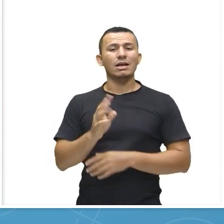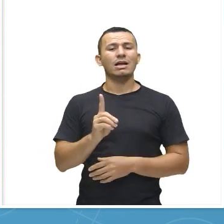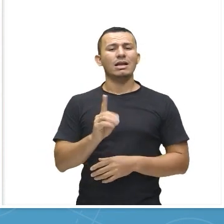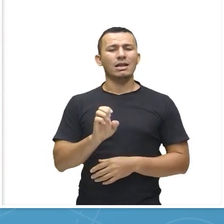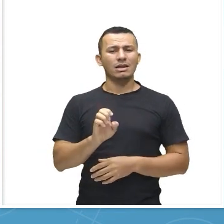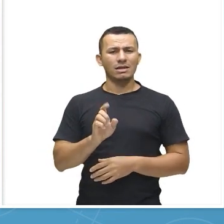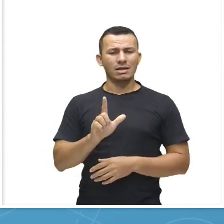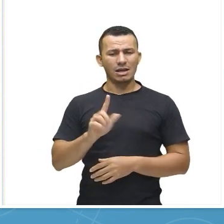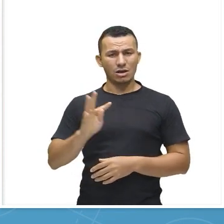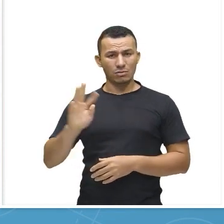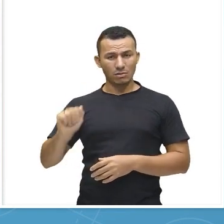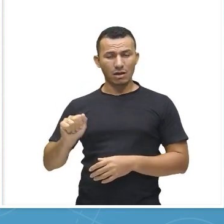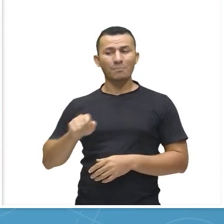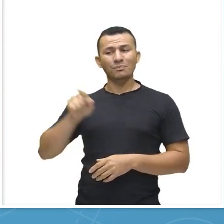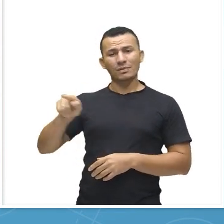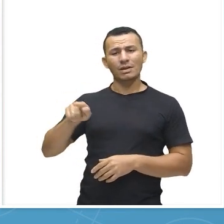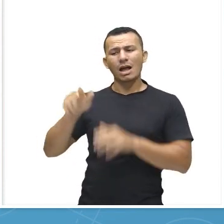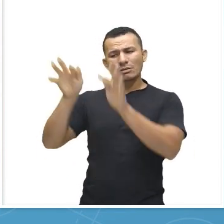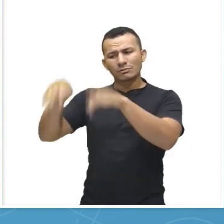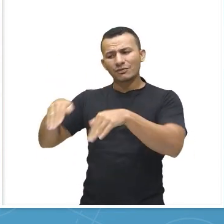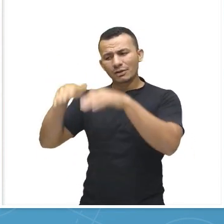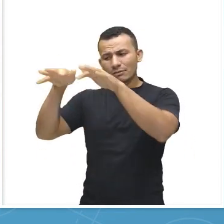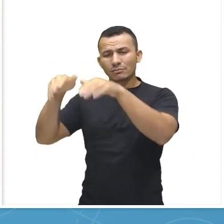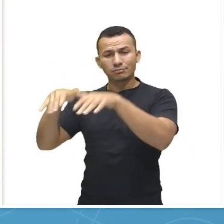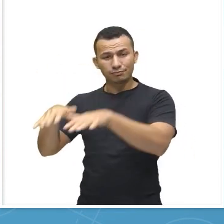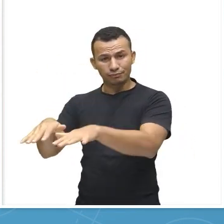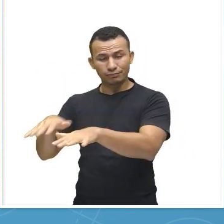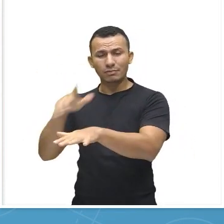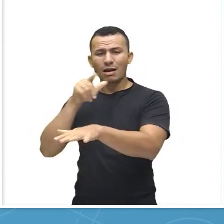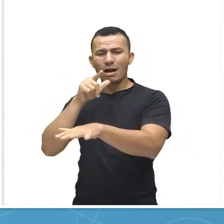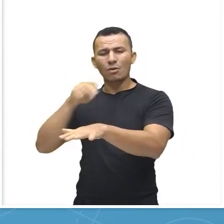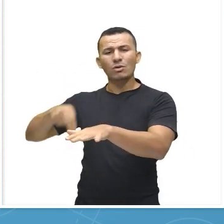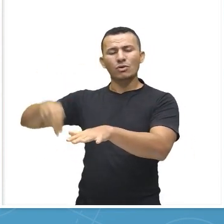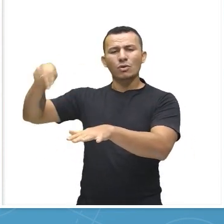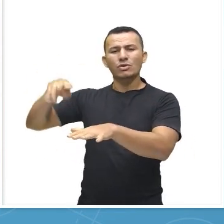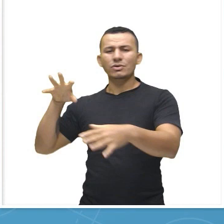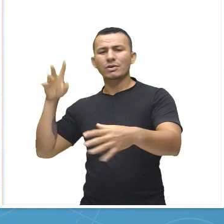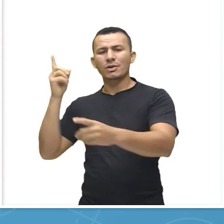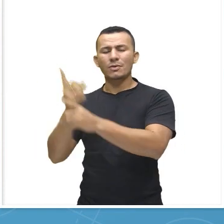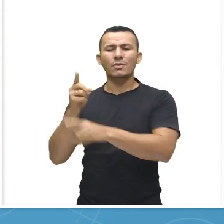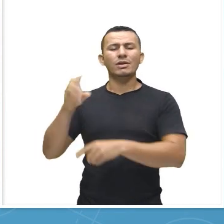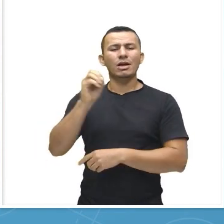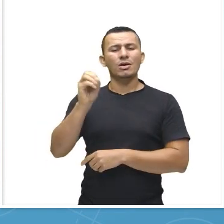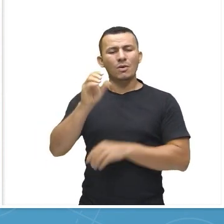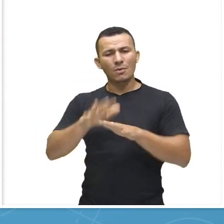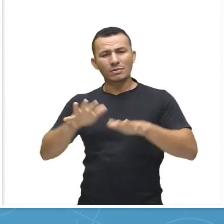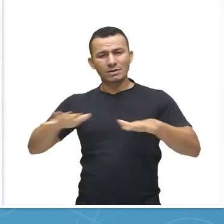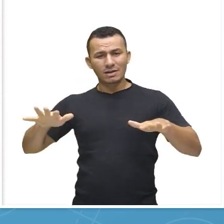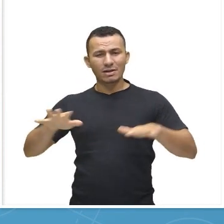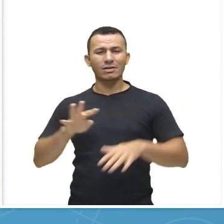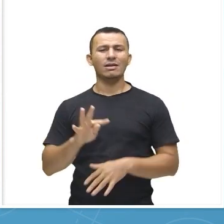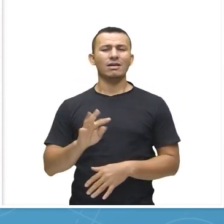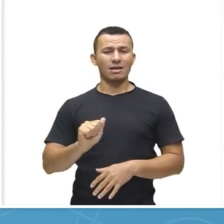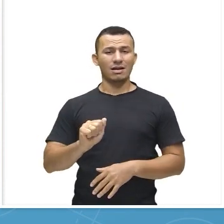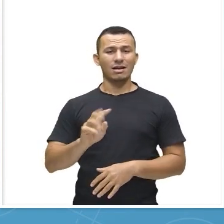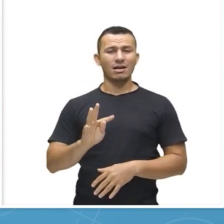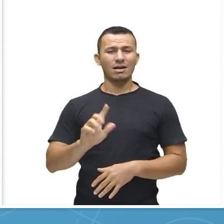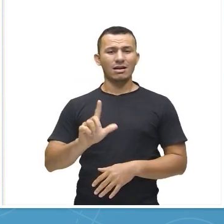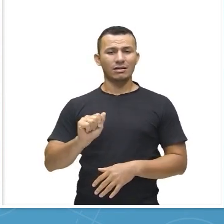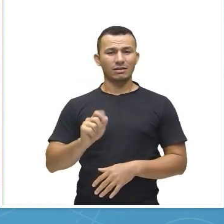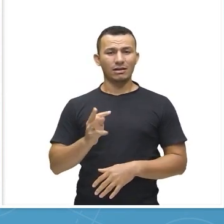Em Roterdã, ele deságua no Mar do Norte, que é parte do Oceano Atlântico. Muito